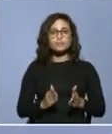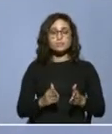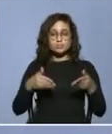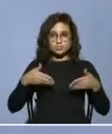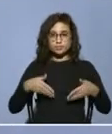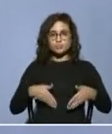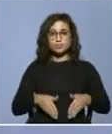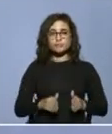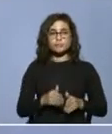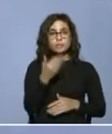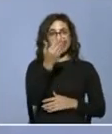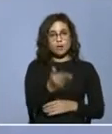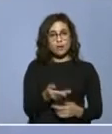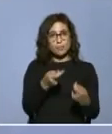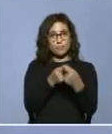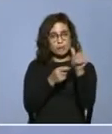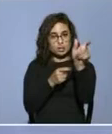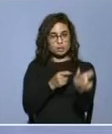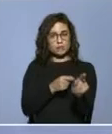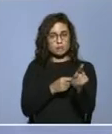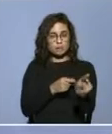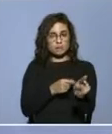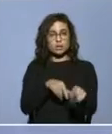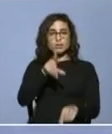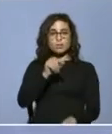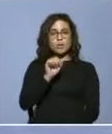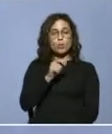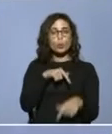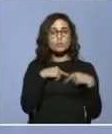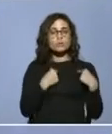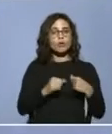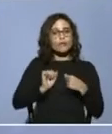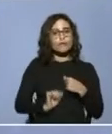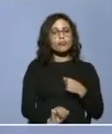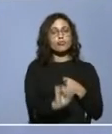Nasceu para ti. Nasceu para o teu coração,